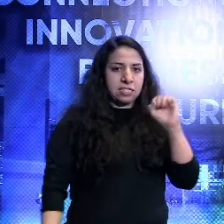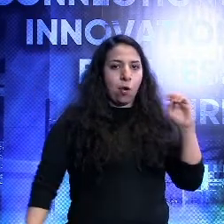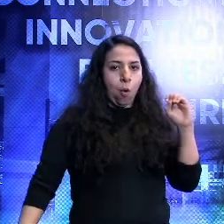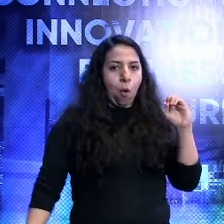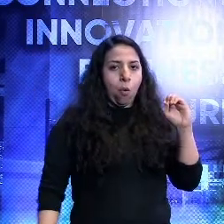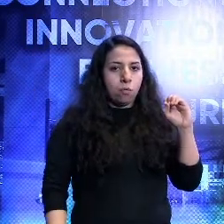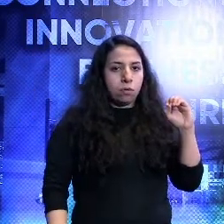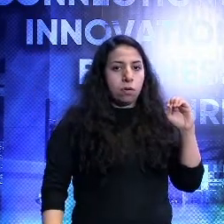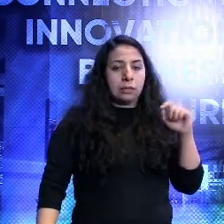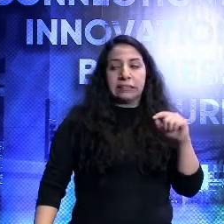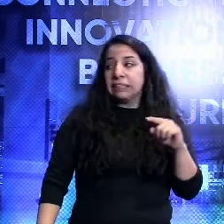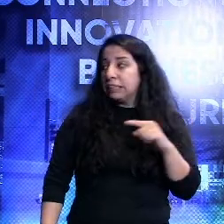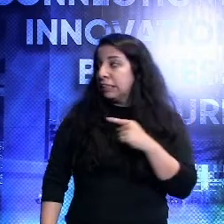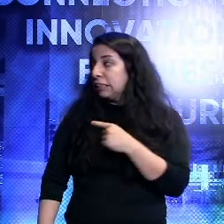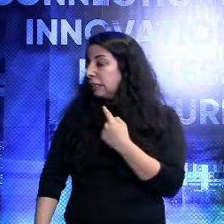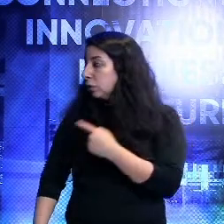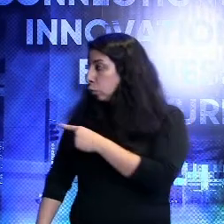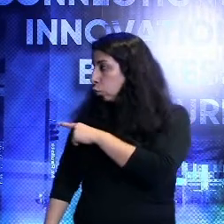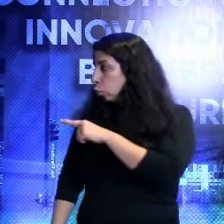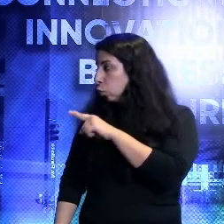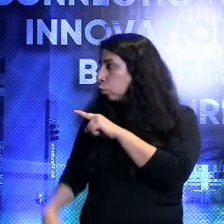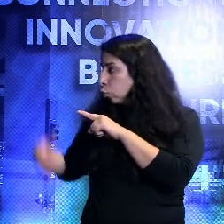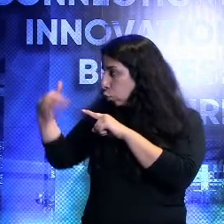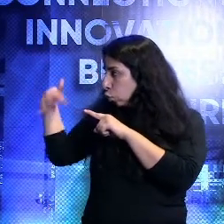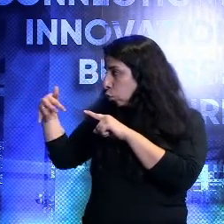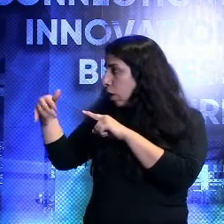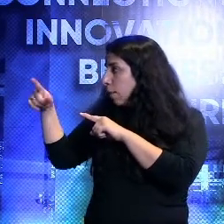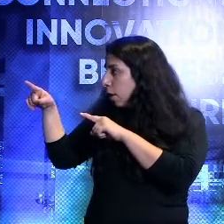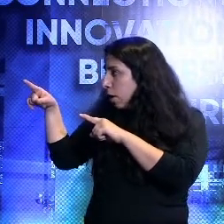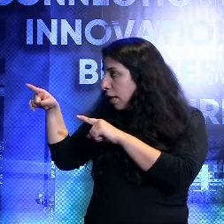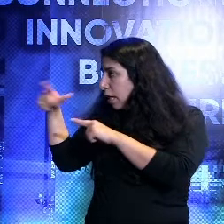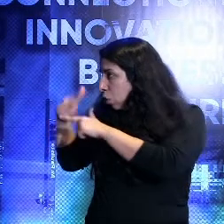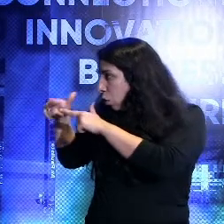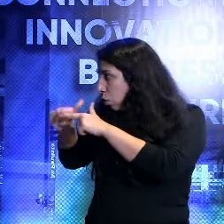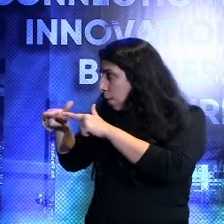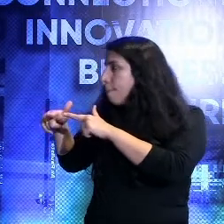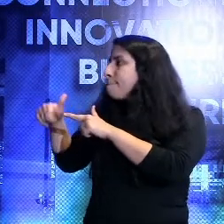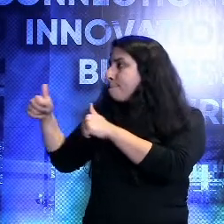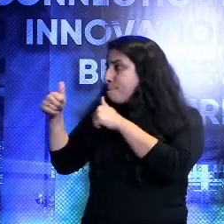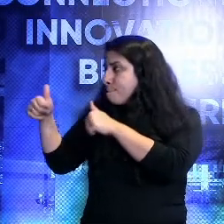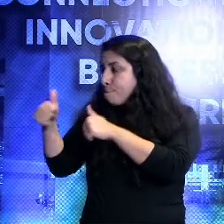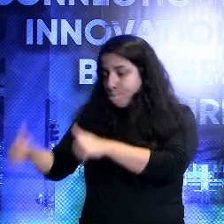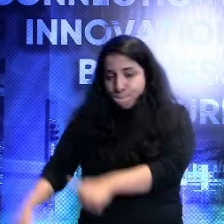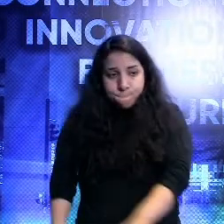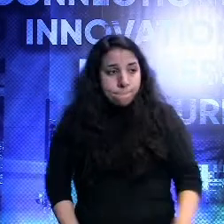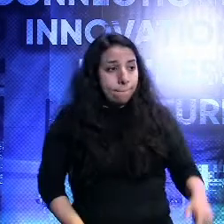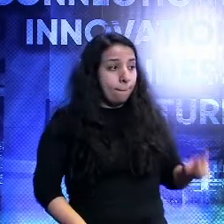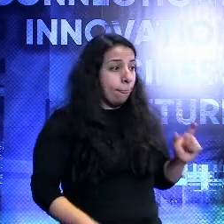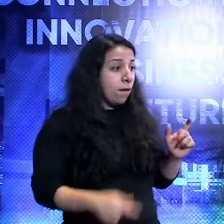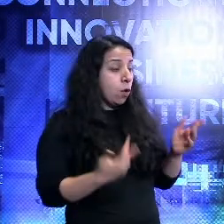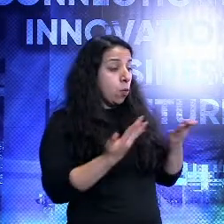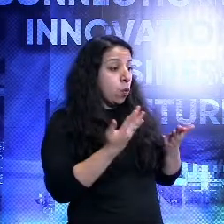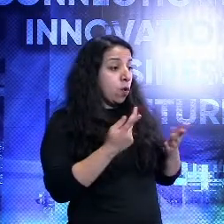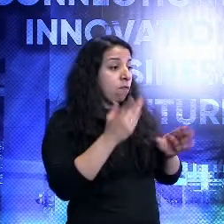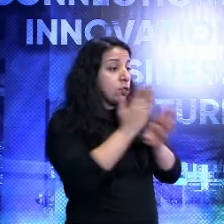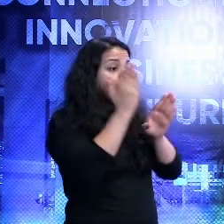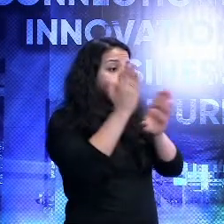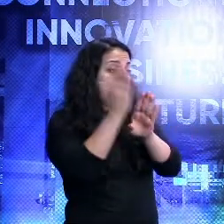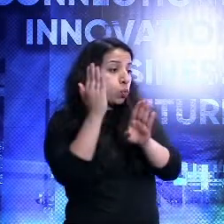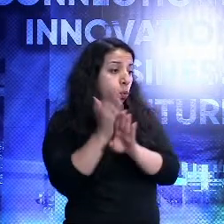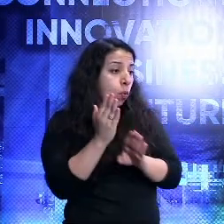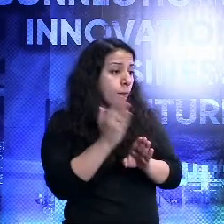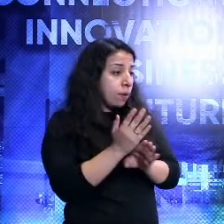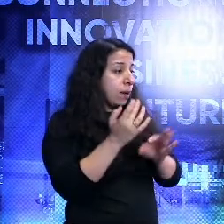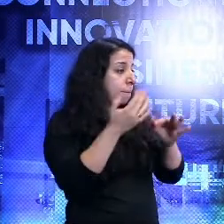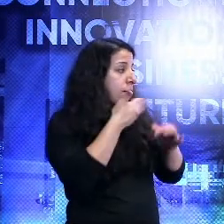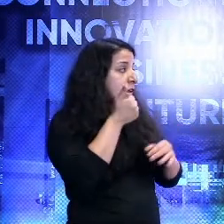pessoas orientadas por dados, descobrir palavras com um custo muito menor, com mais pesquisas de